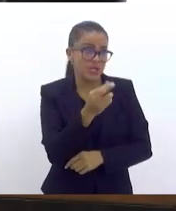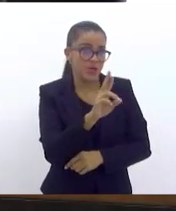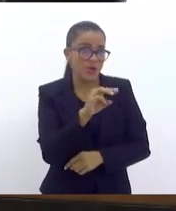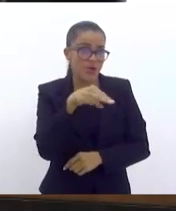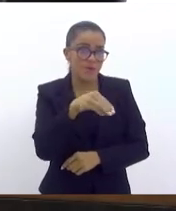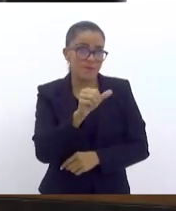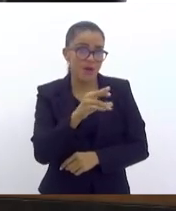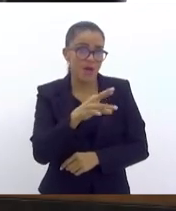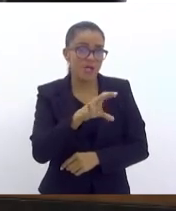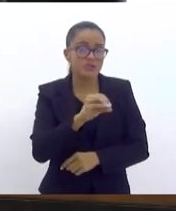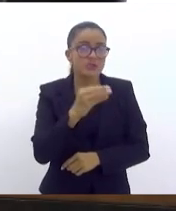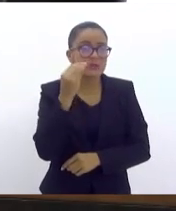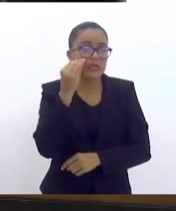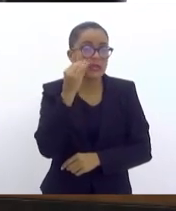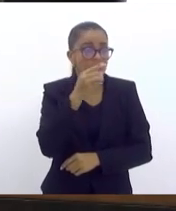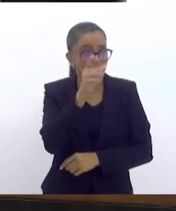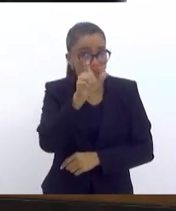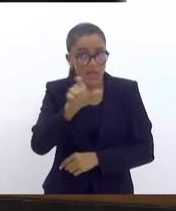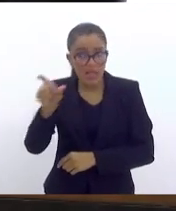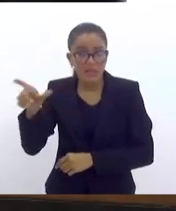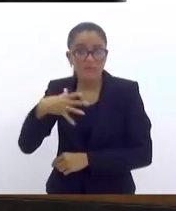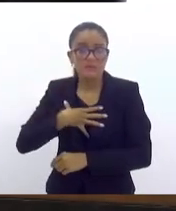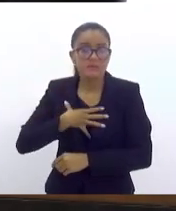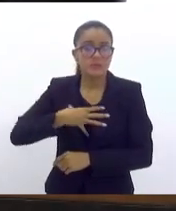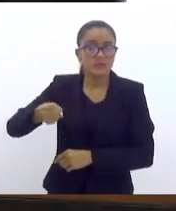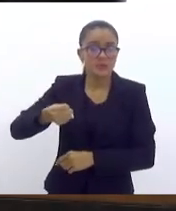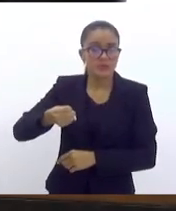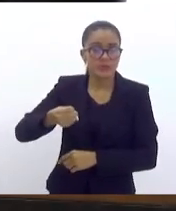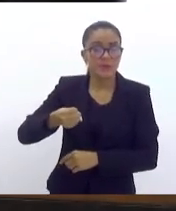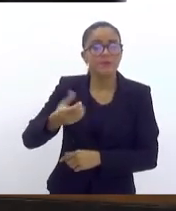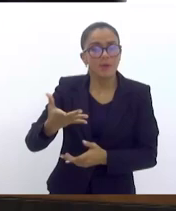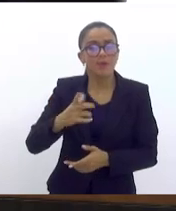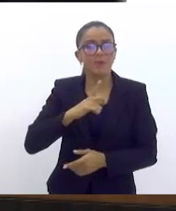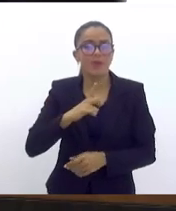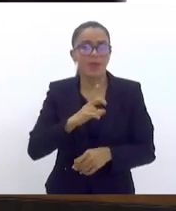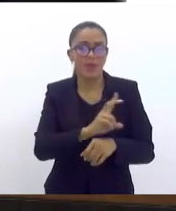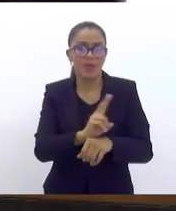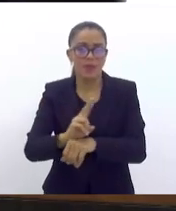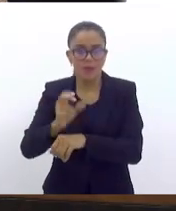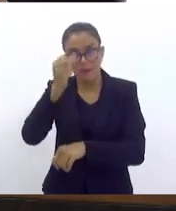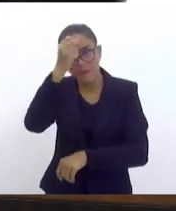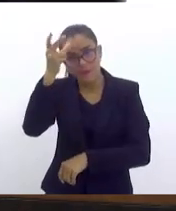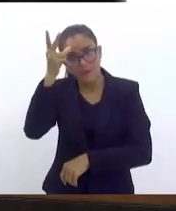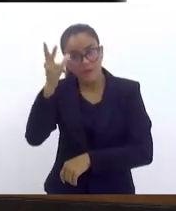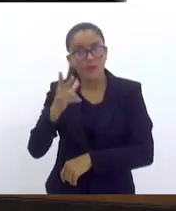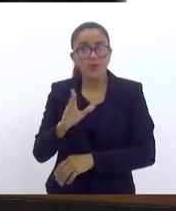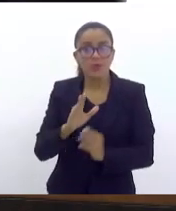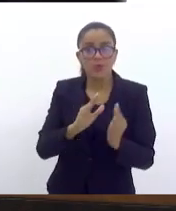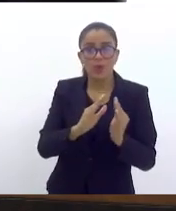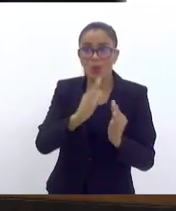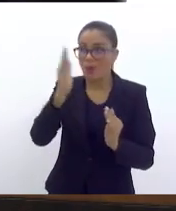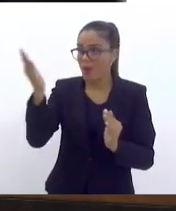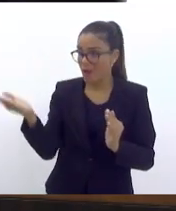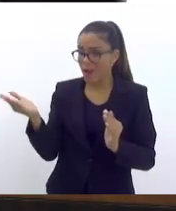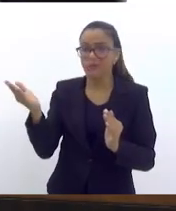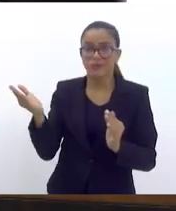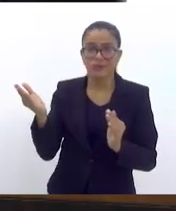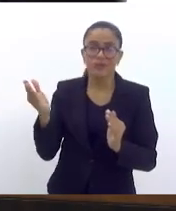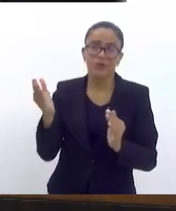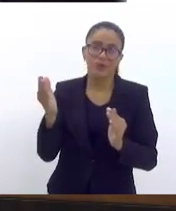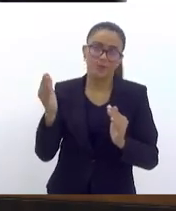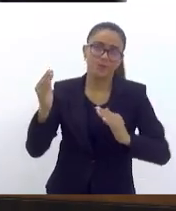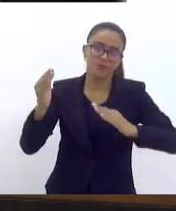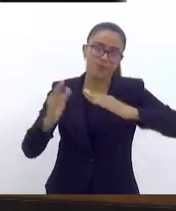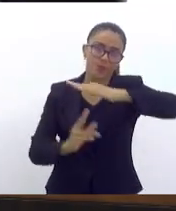o suicídio então nós temos a guarda municipal que fica ao lado do viaduto que